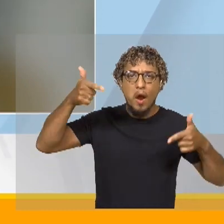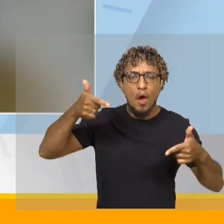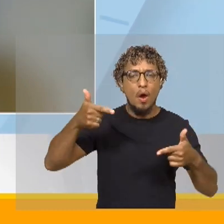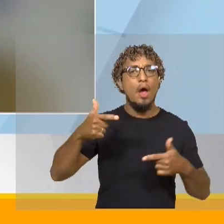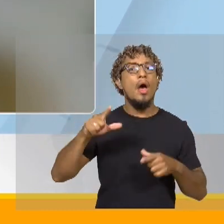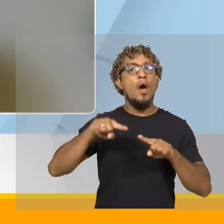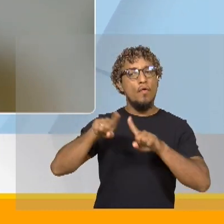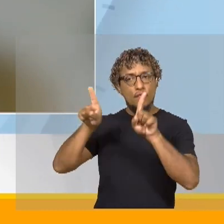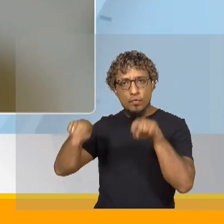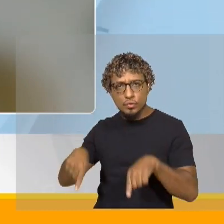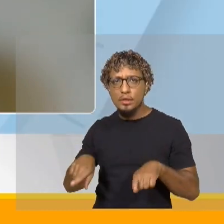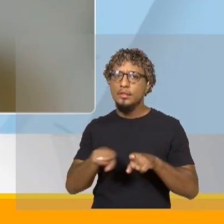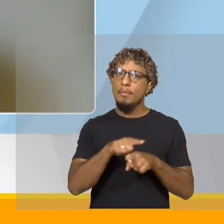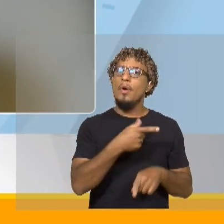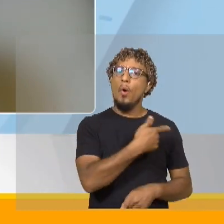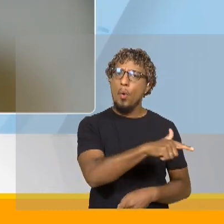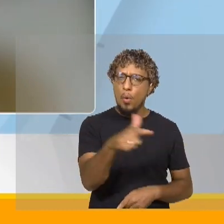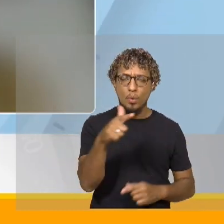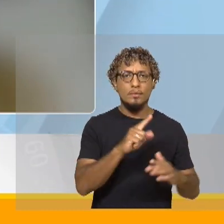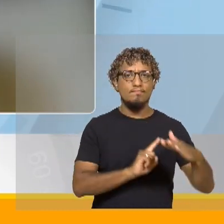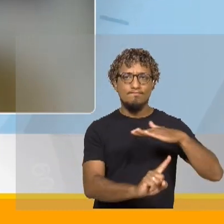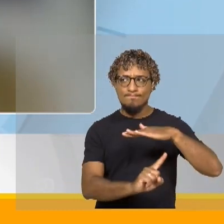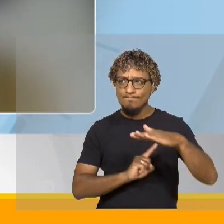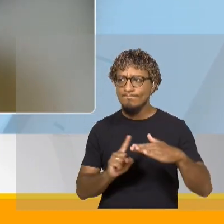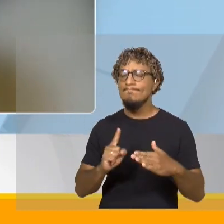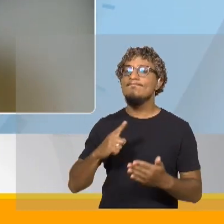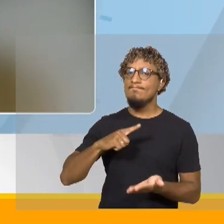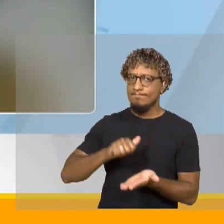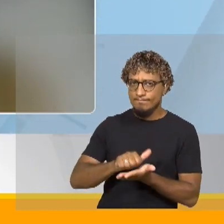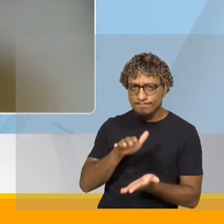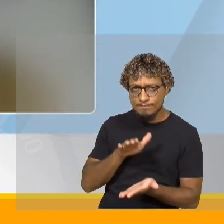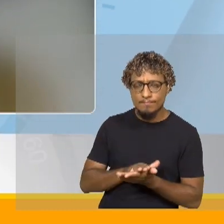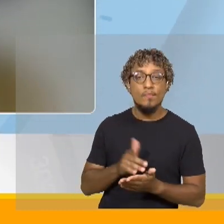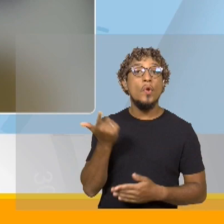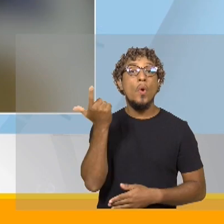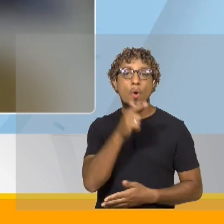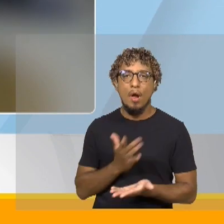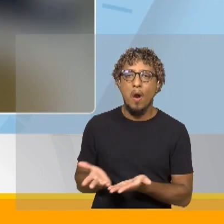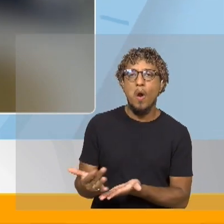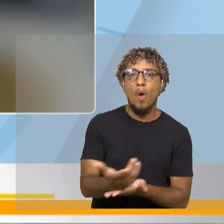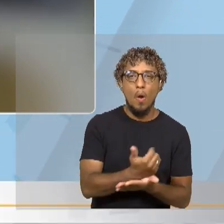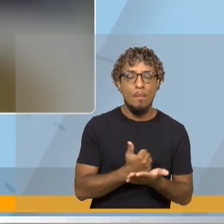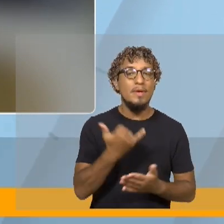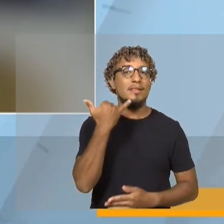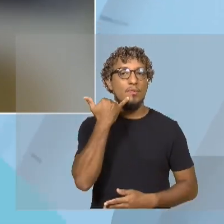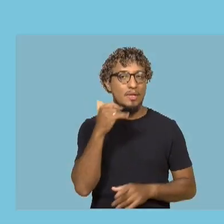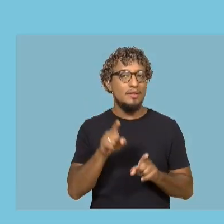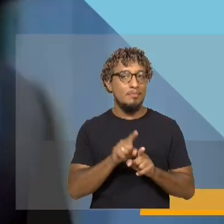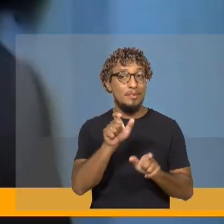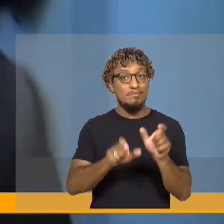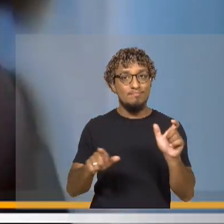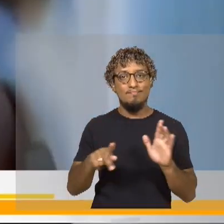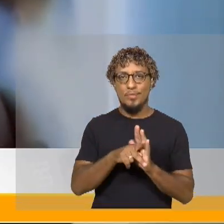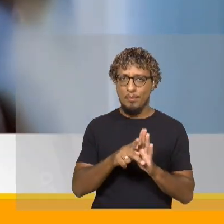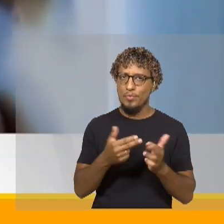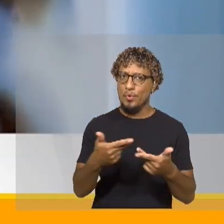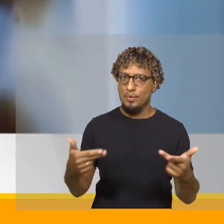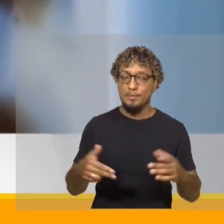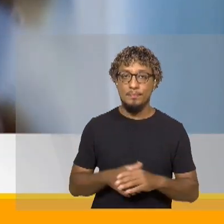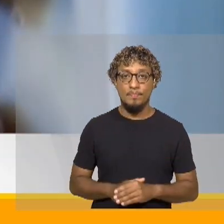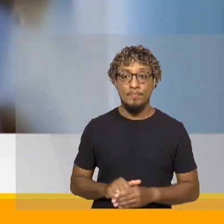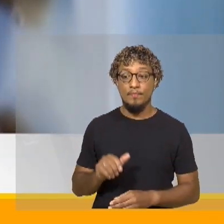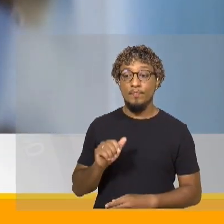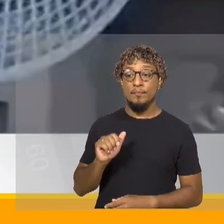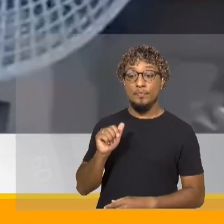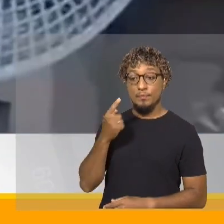outros clientes foram ameaçados. Os bandidos conseguiram levar celulares e os pertences das vítimas. A ANEEL